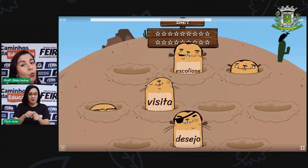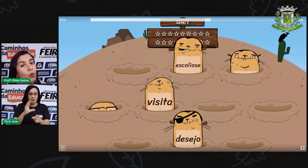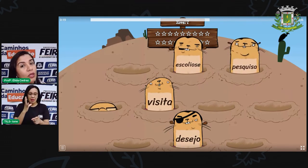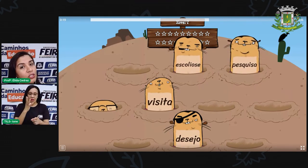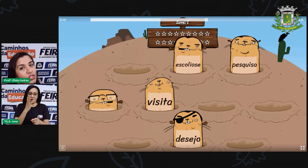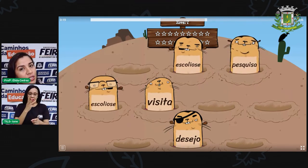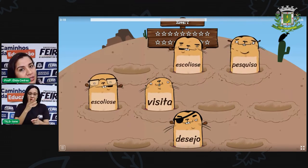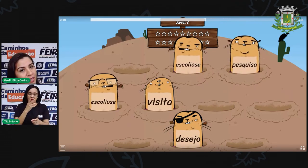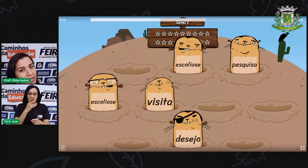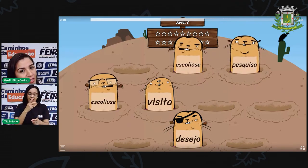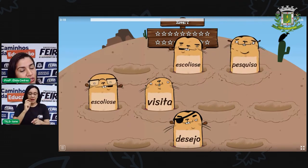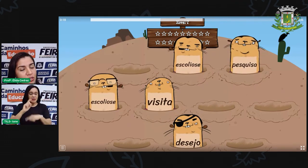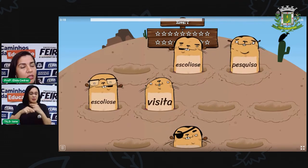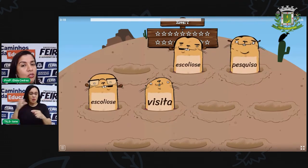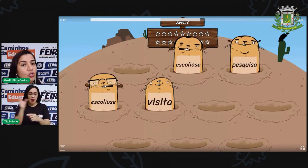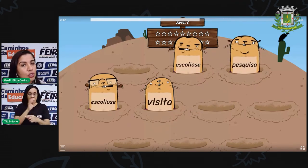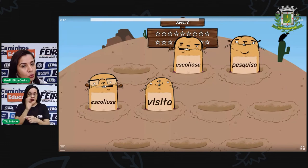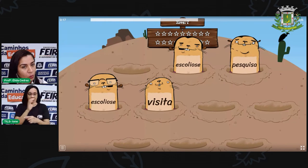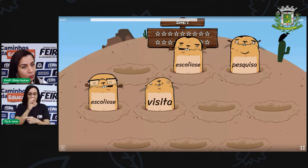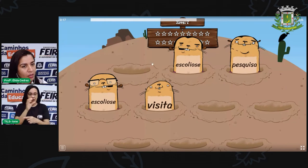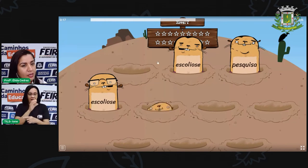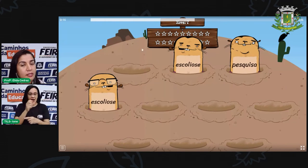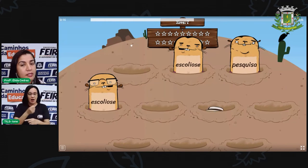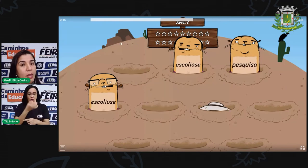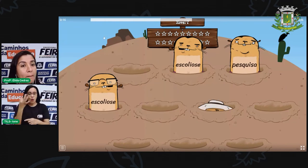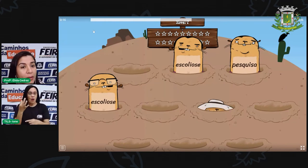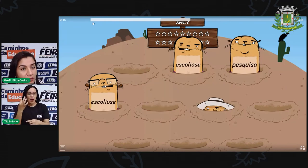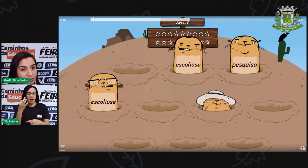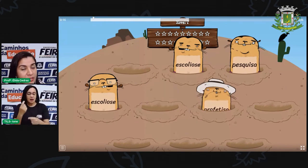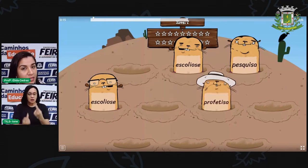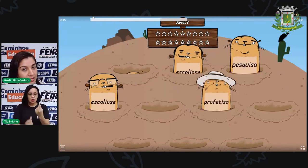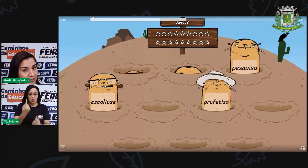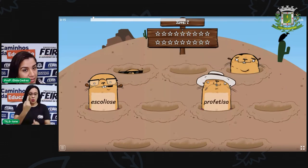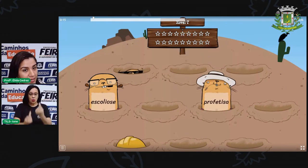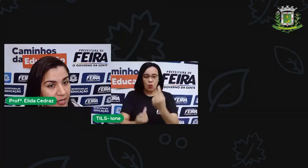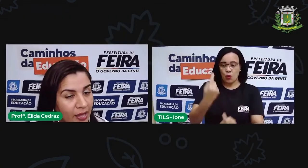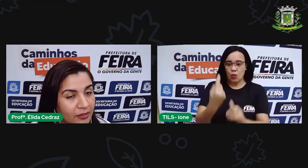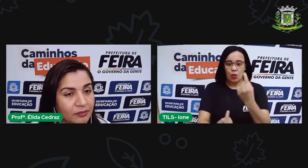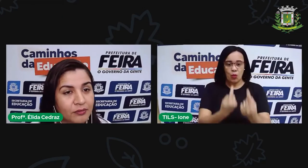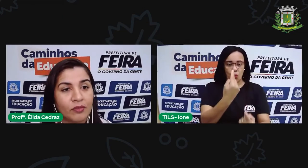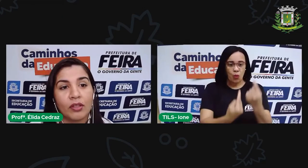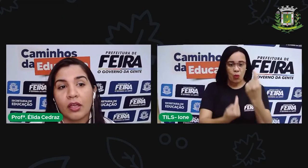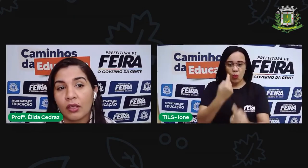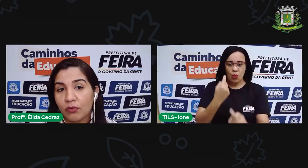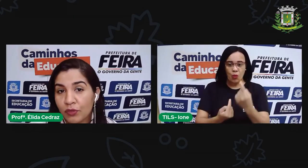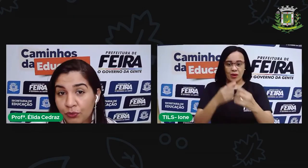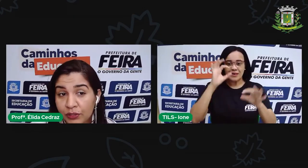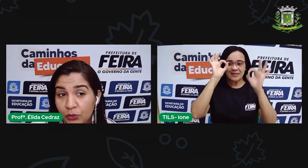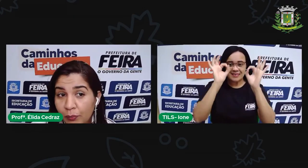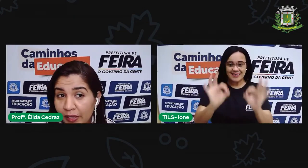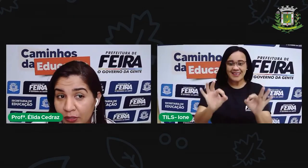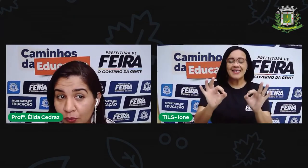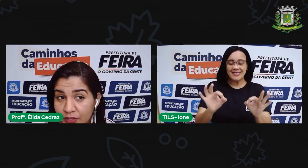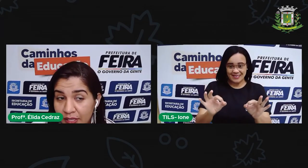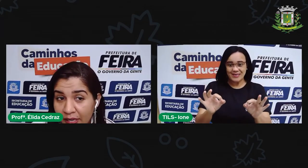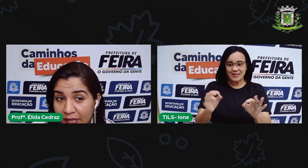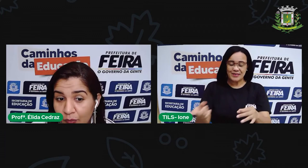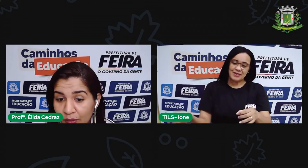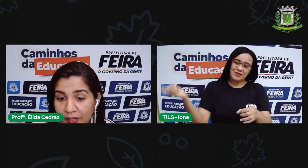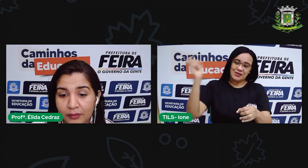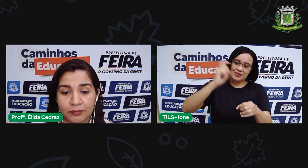a quantidade de topeirinhas para vocês acertarem. Voltando para a